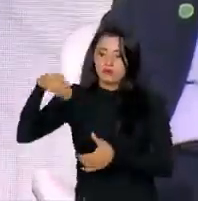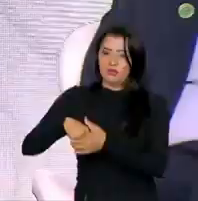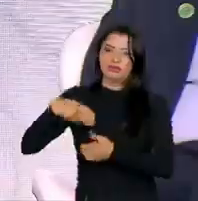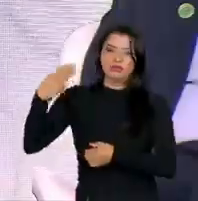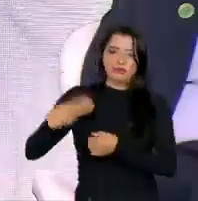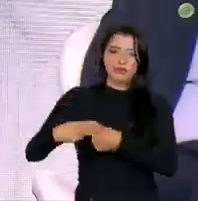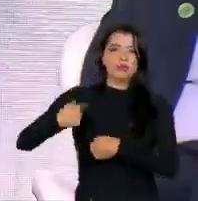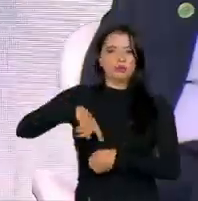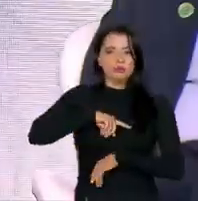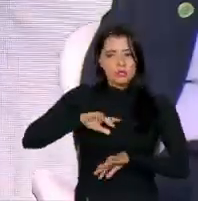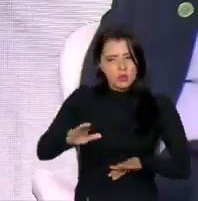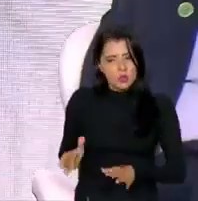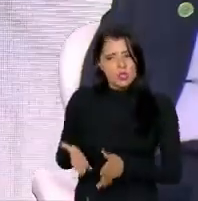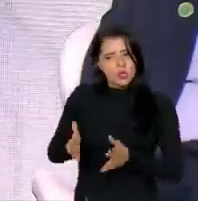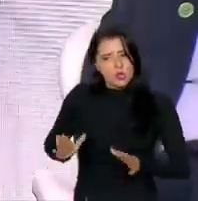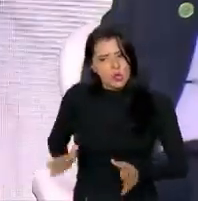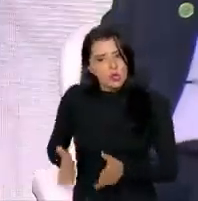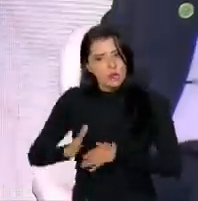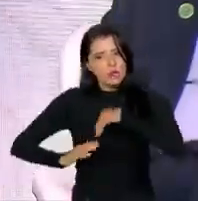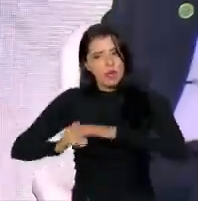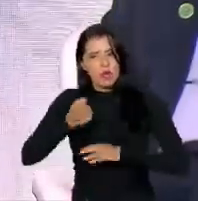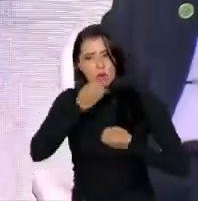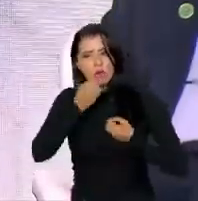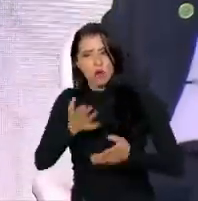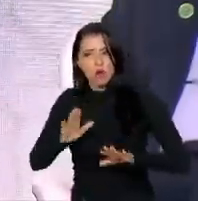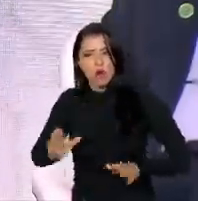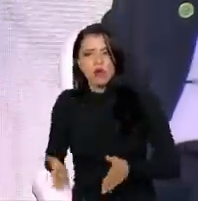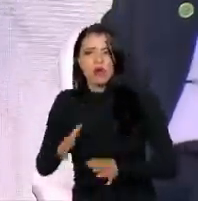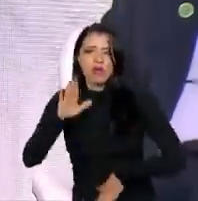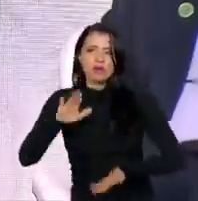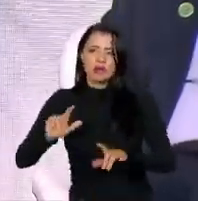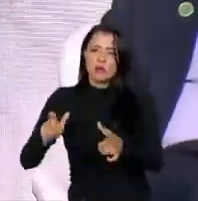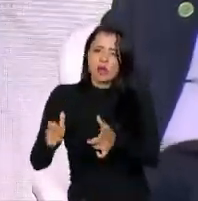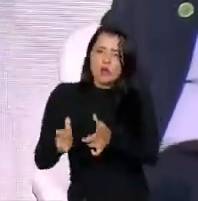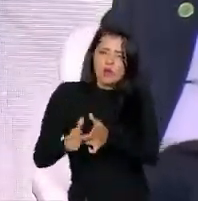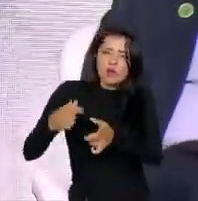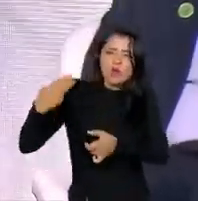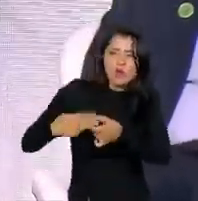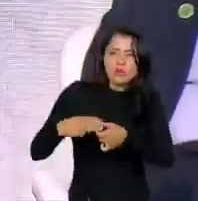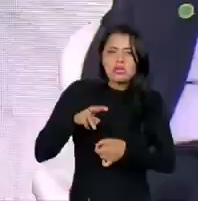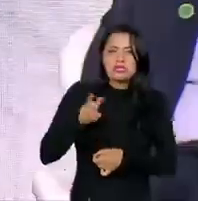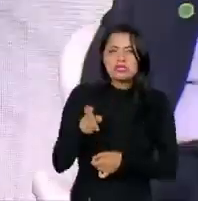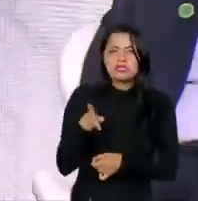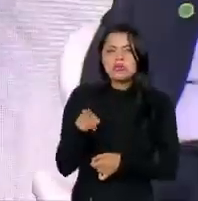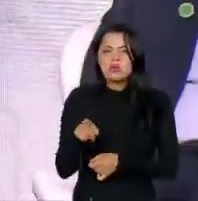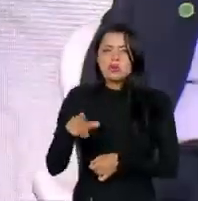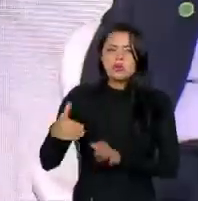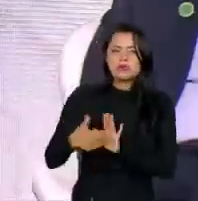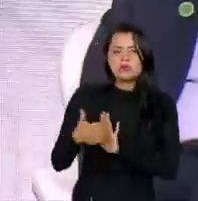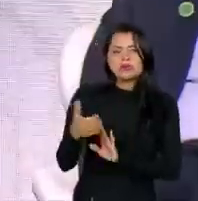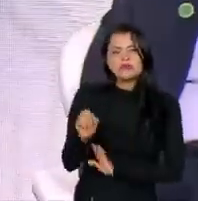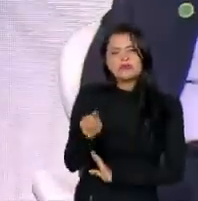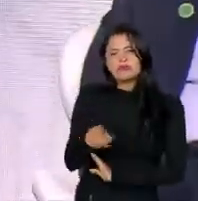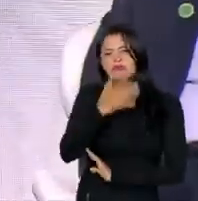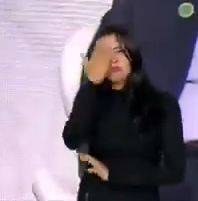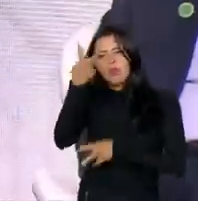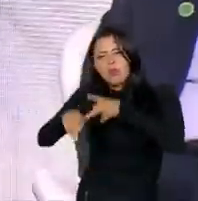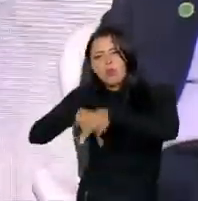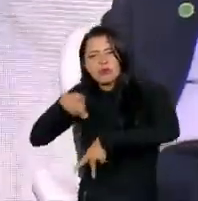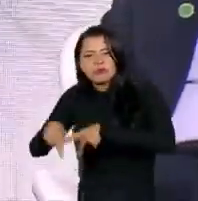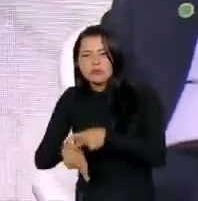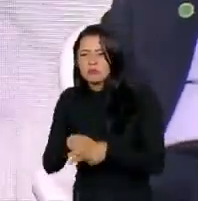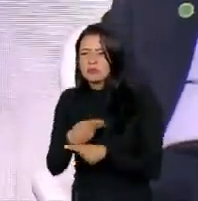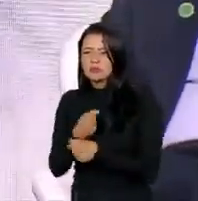os municípios a boas práticas. E, às vezes, aquele município pequeno, onde tem 5 mil, 6 mil, até 10 mil habitantes, nunca